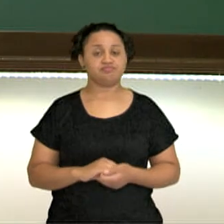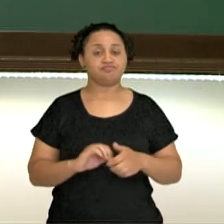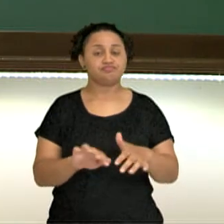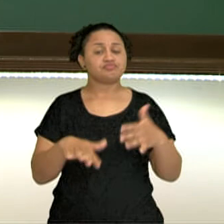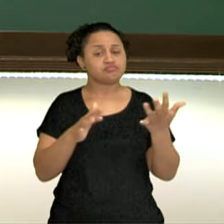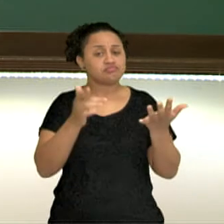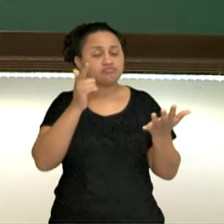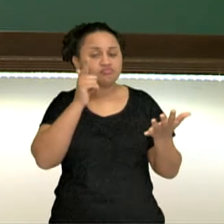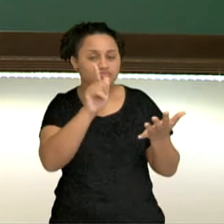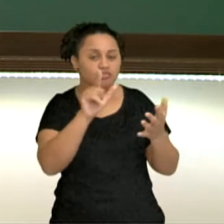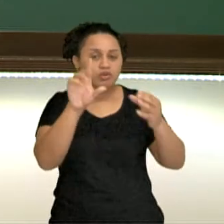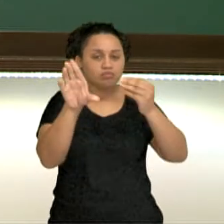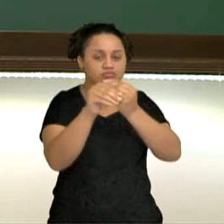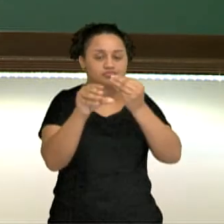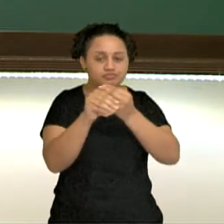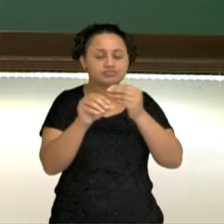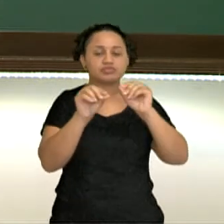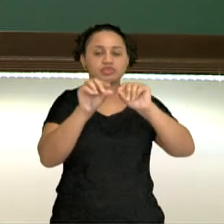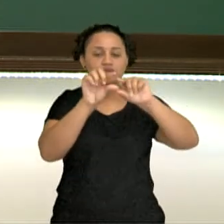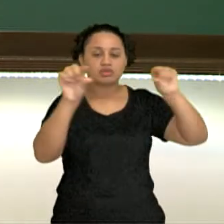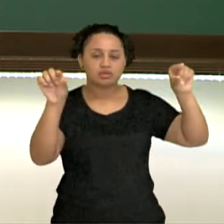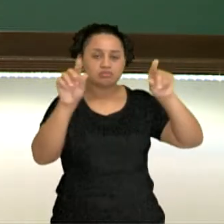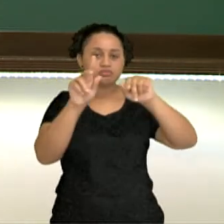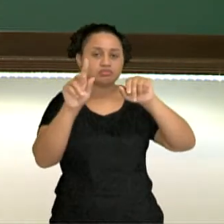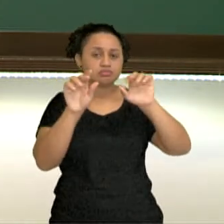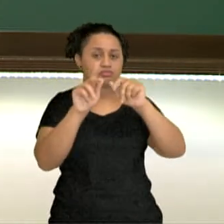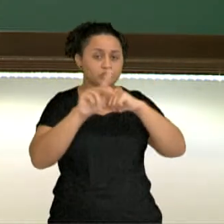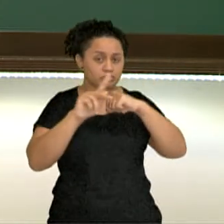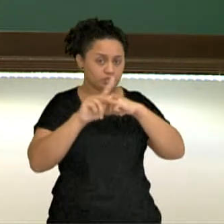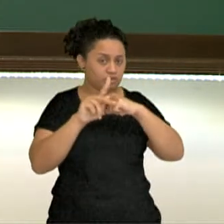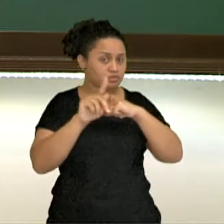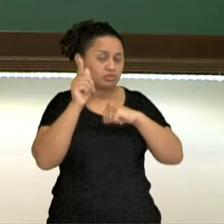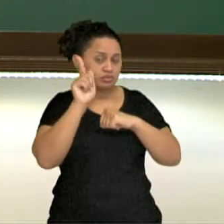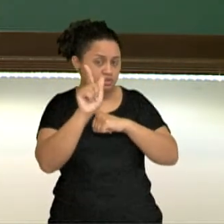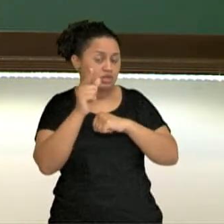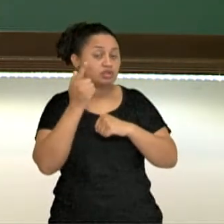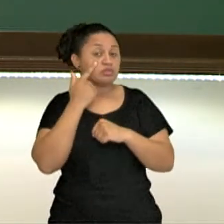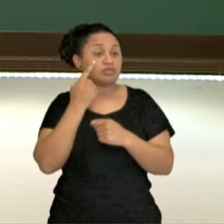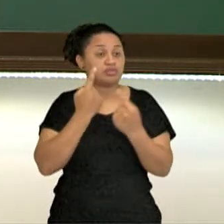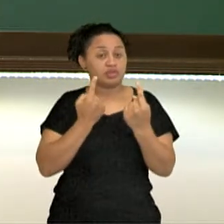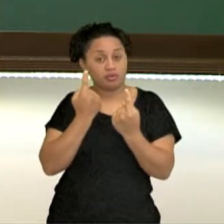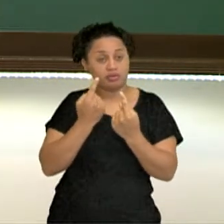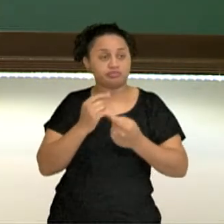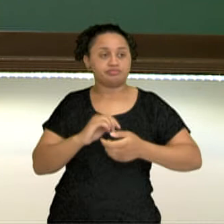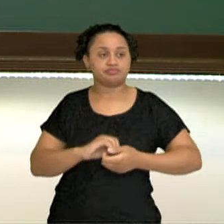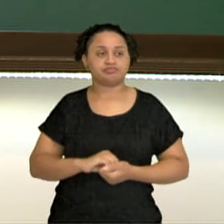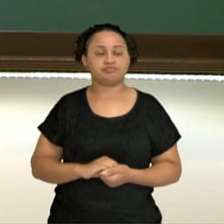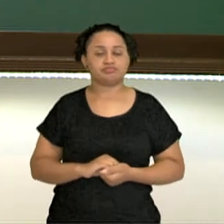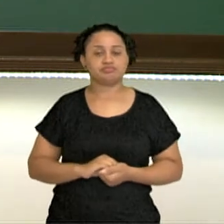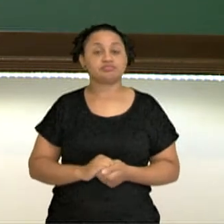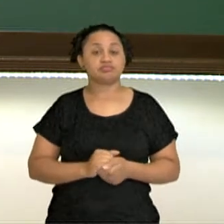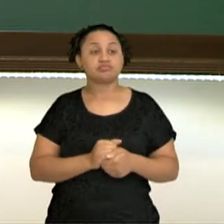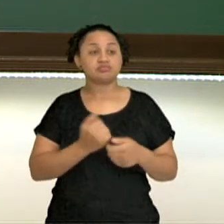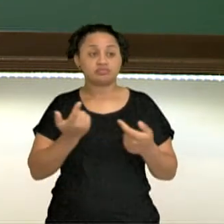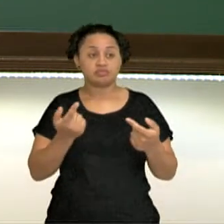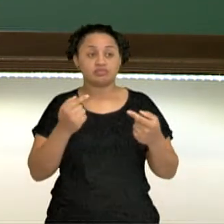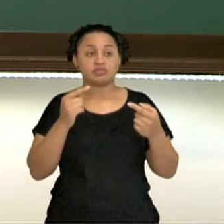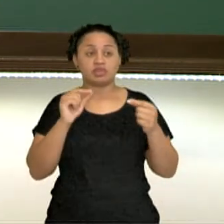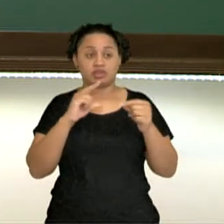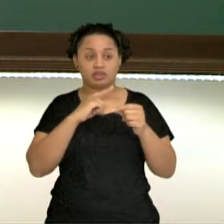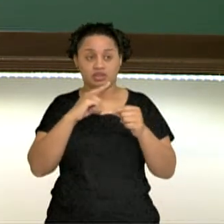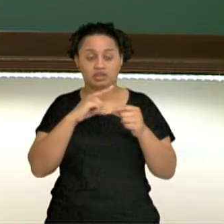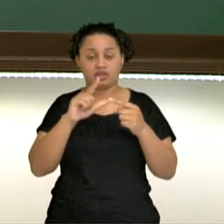E aí, pessoal, conseguiram encaixar os pronomes certinho ali nas perguntas? Vamos ver quais são eles? Então, temos os